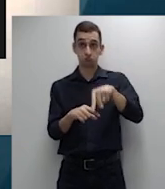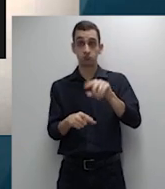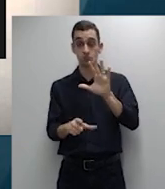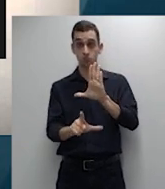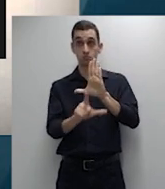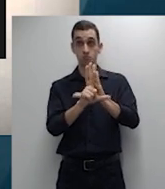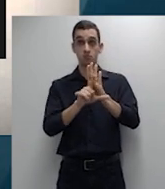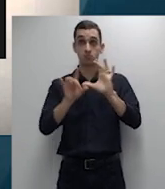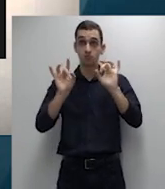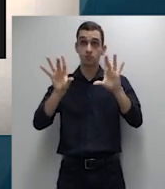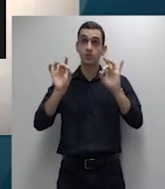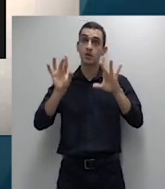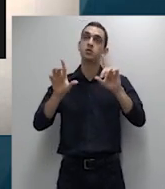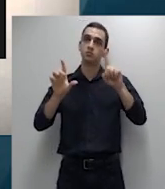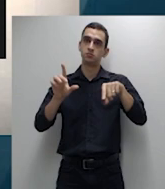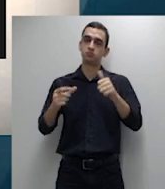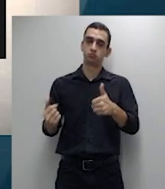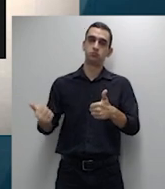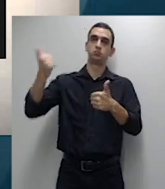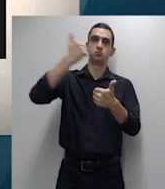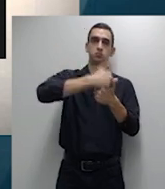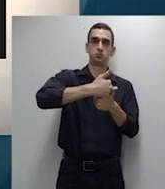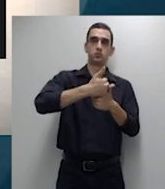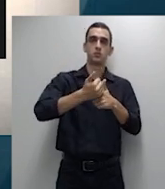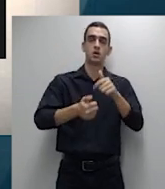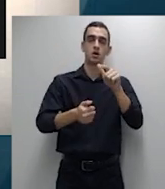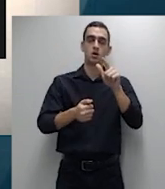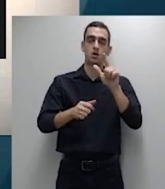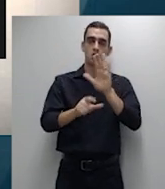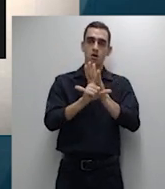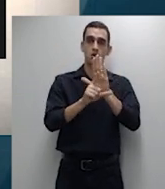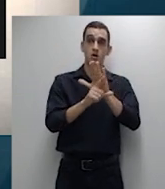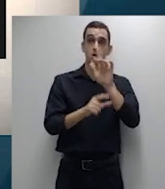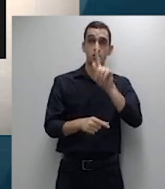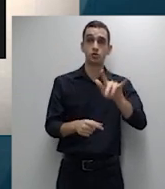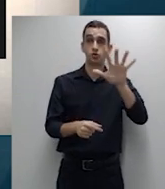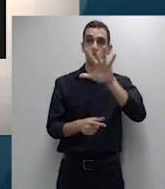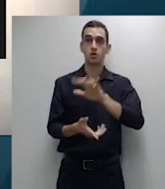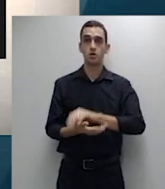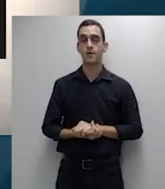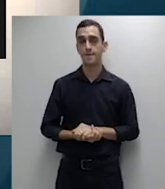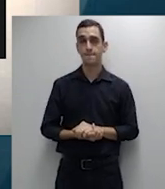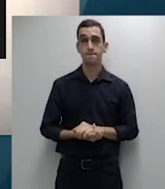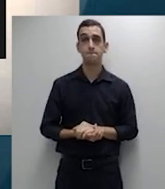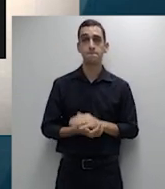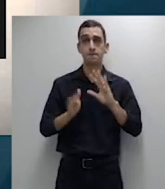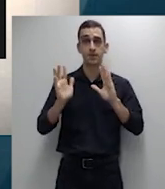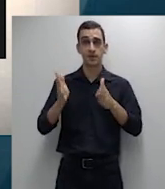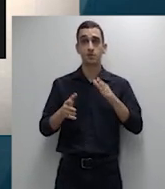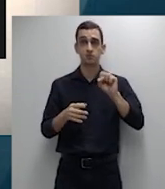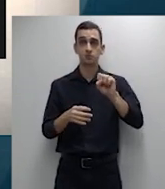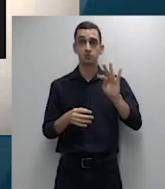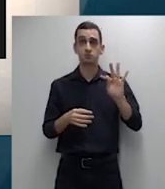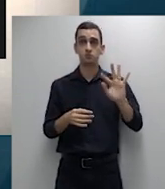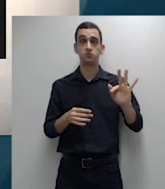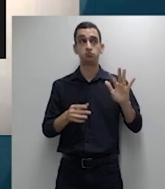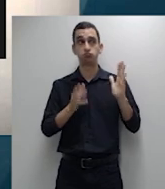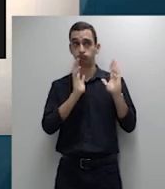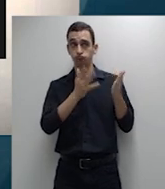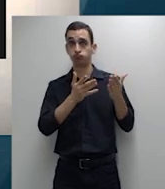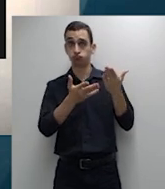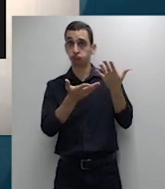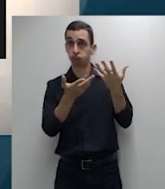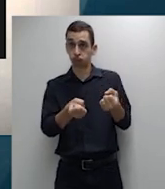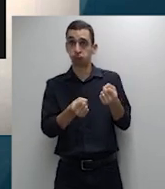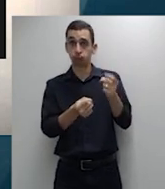sobre lei geral foi apreciado expressamente nada aí 6482 e